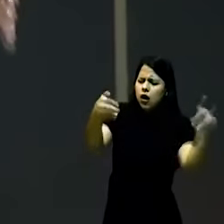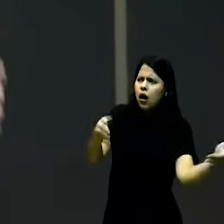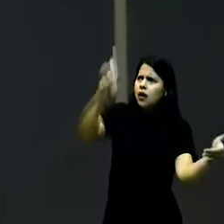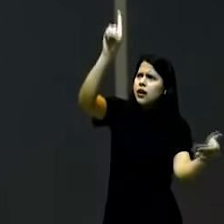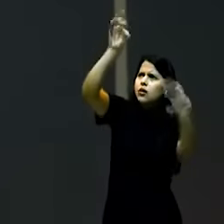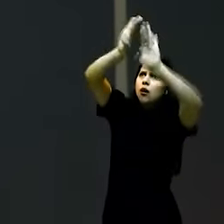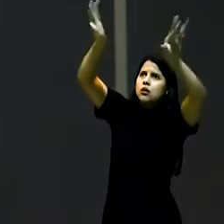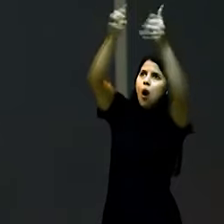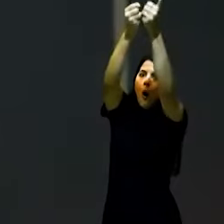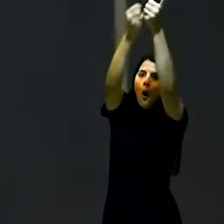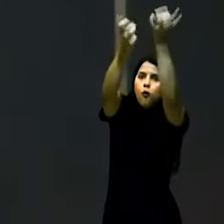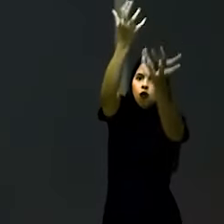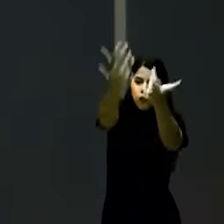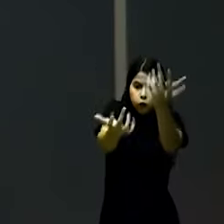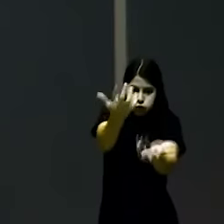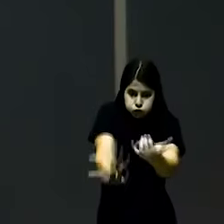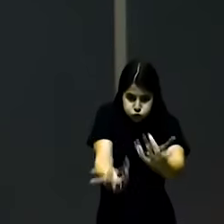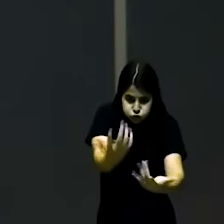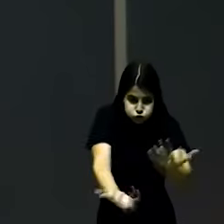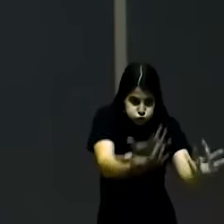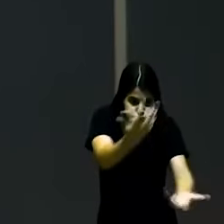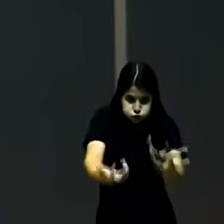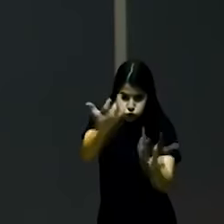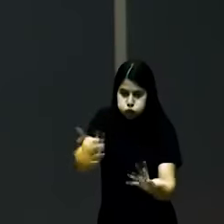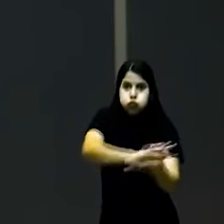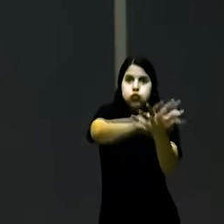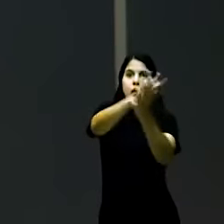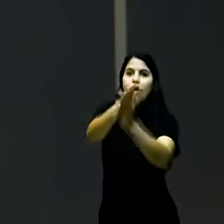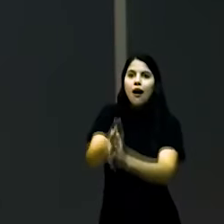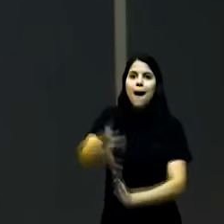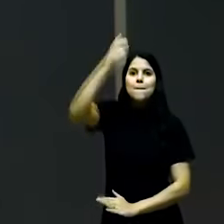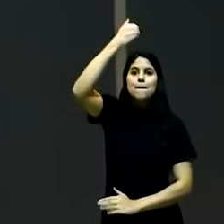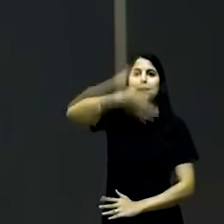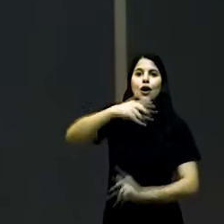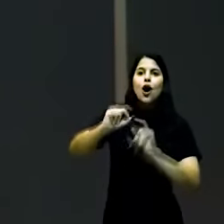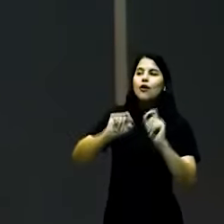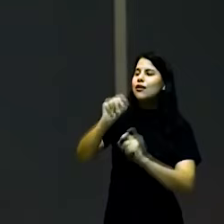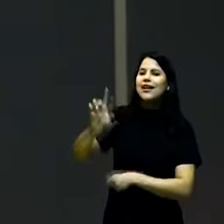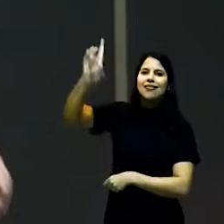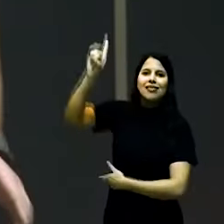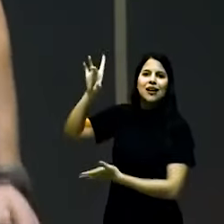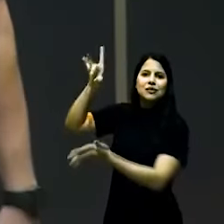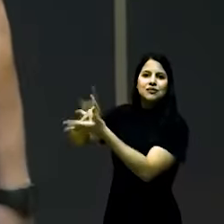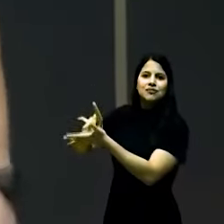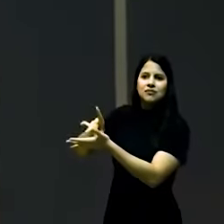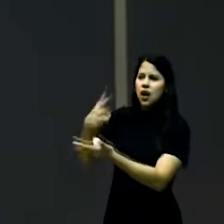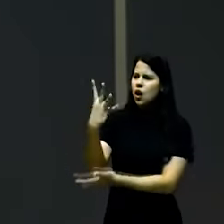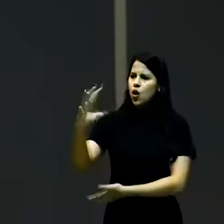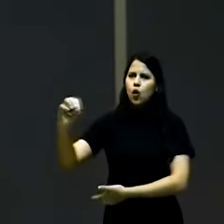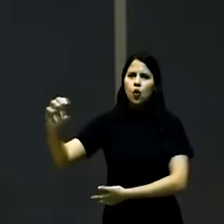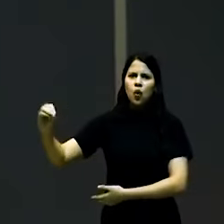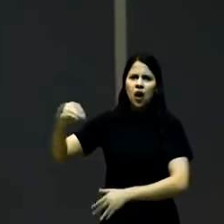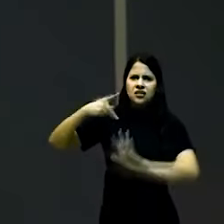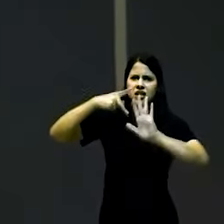consome aquele altar. E Elias mata todos aqueles profetas ao fio